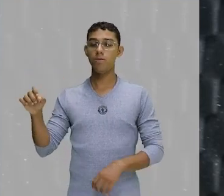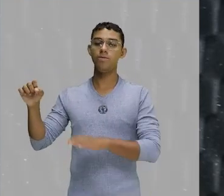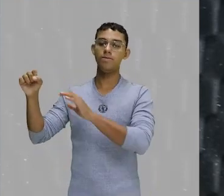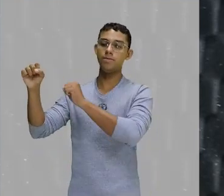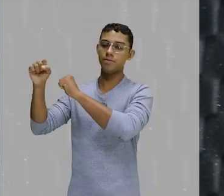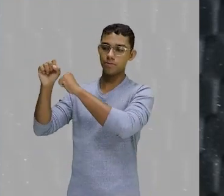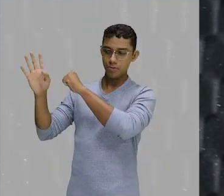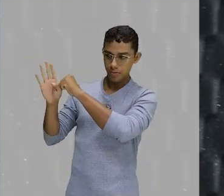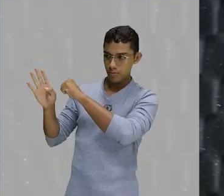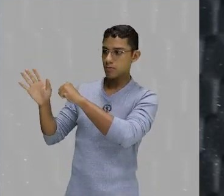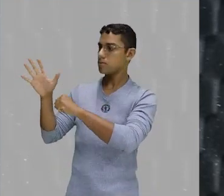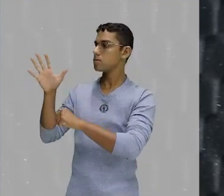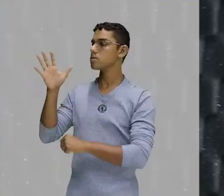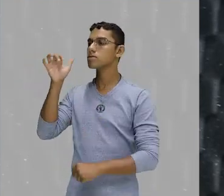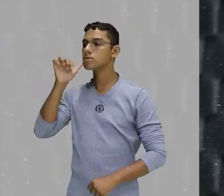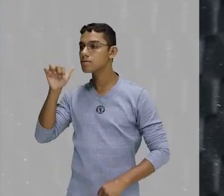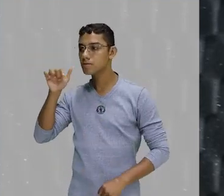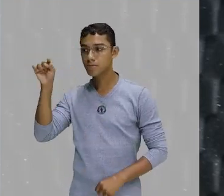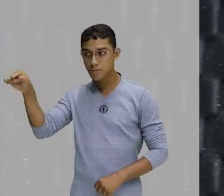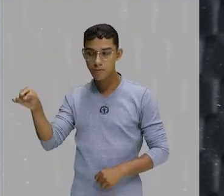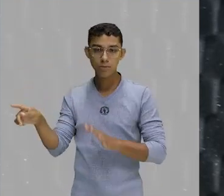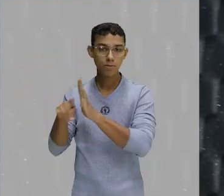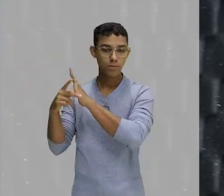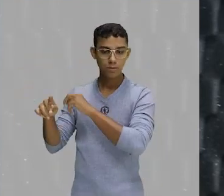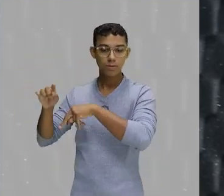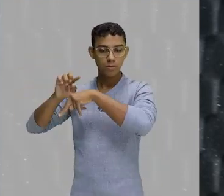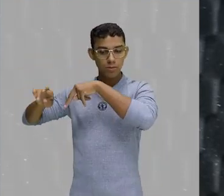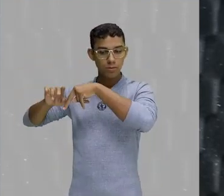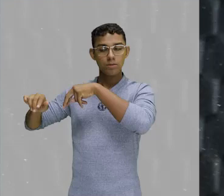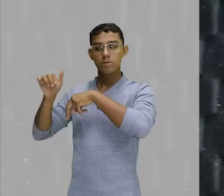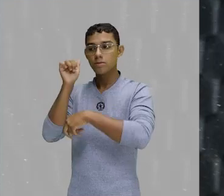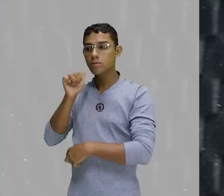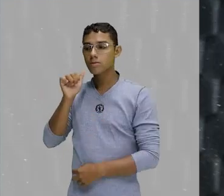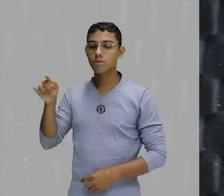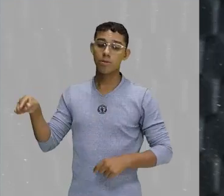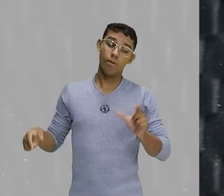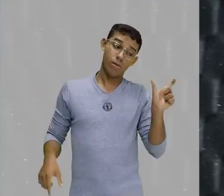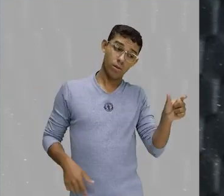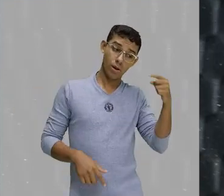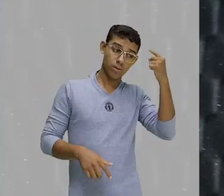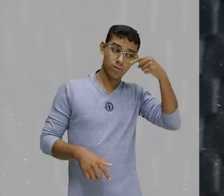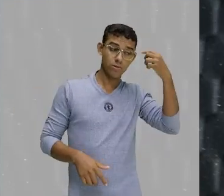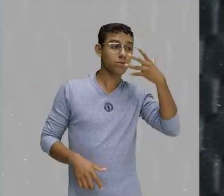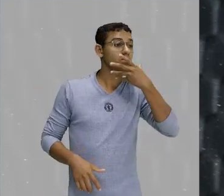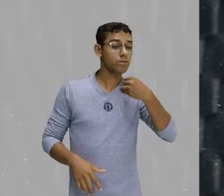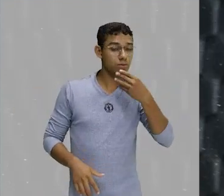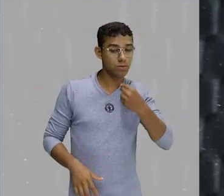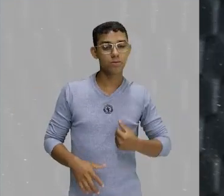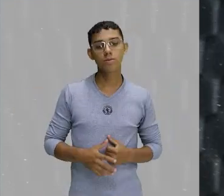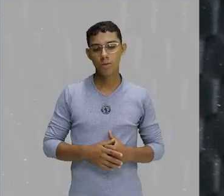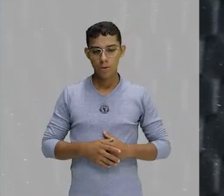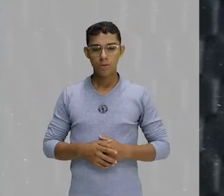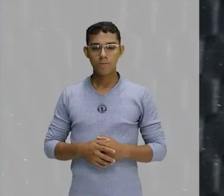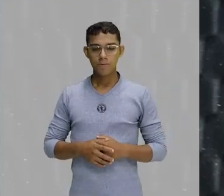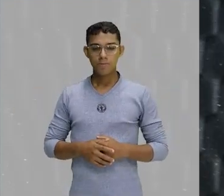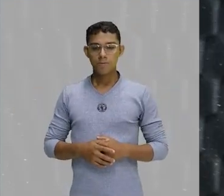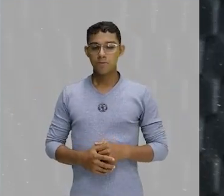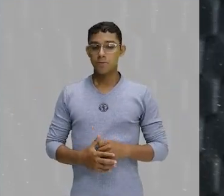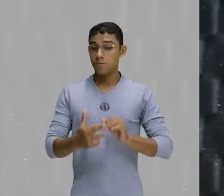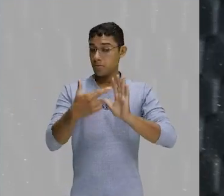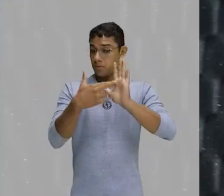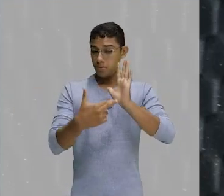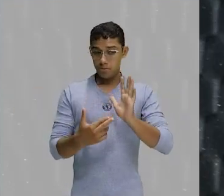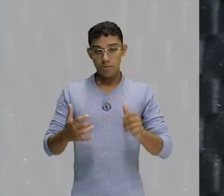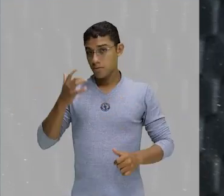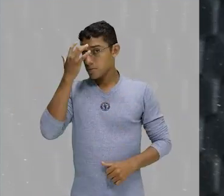A mensagem. Em espanhol, el mensaje é masculino. do jeitinho que está explicado aqui na regra. Então, isso